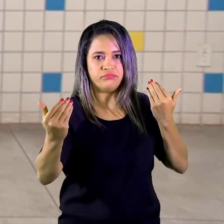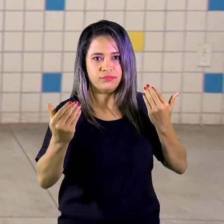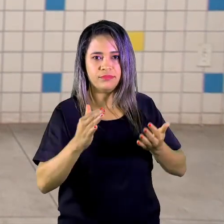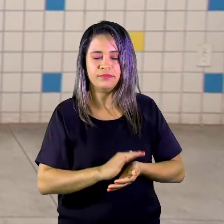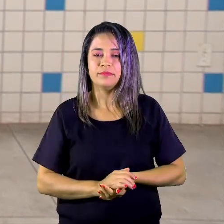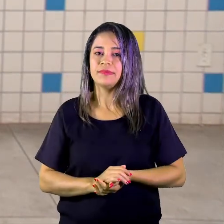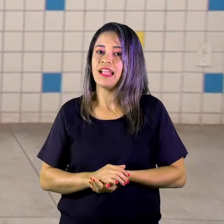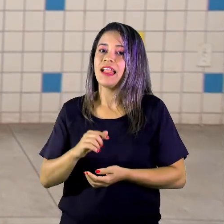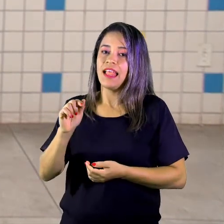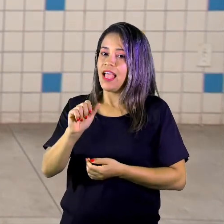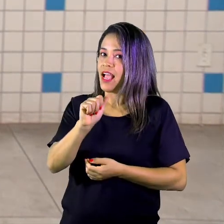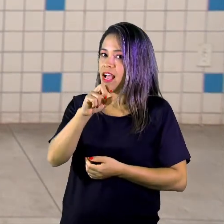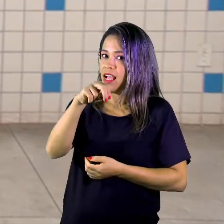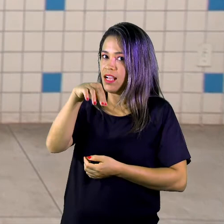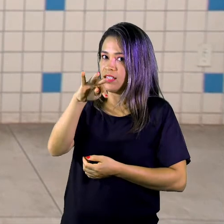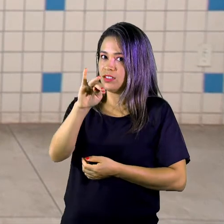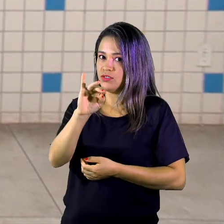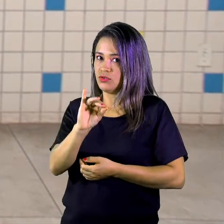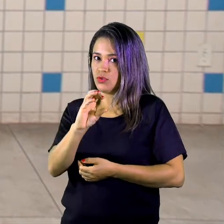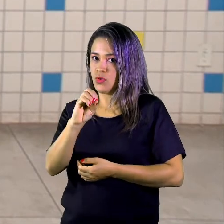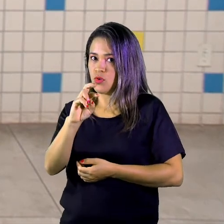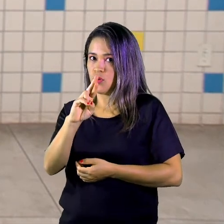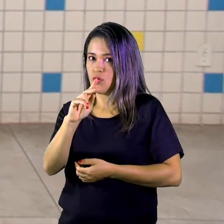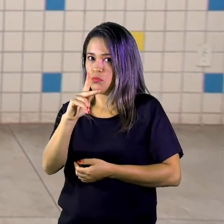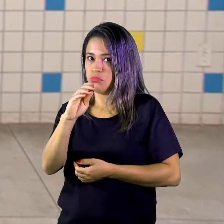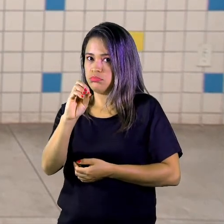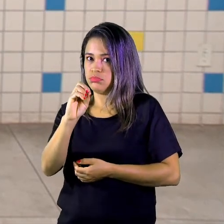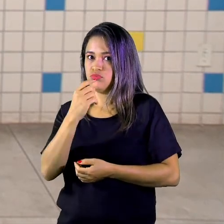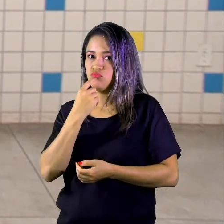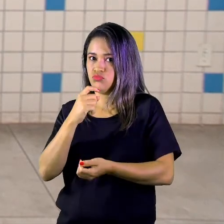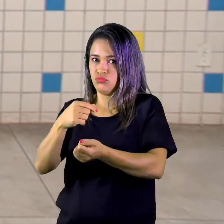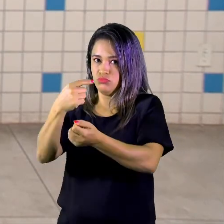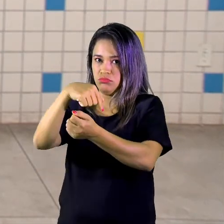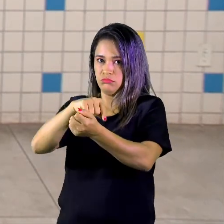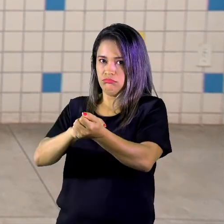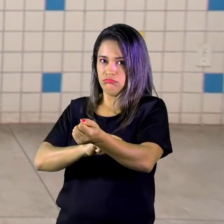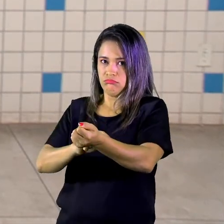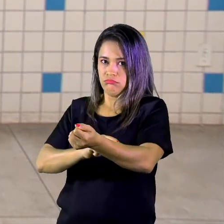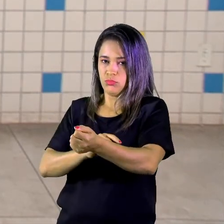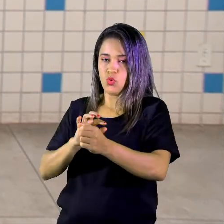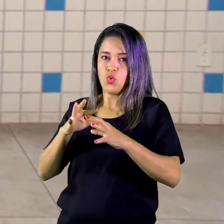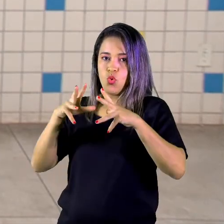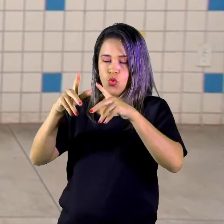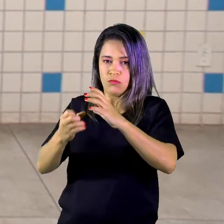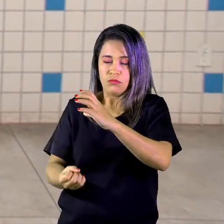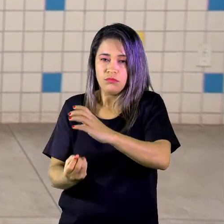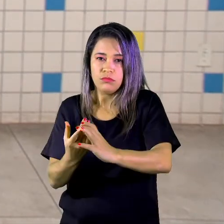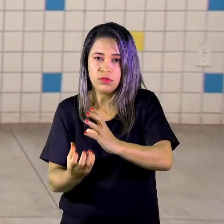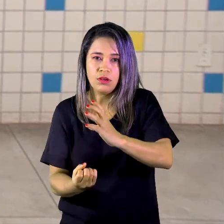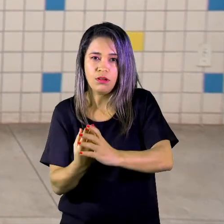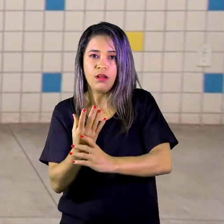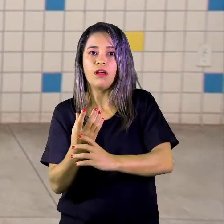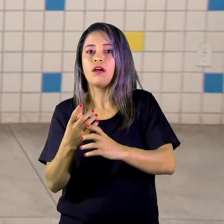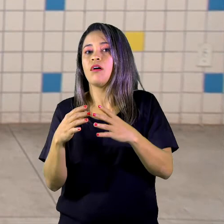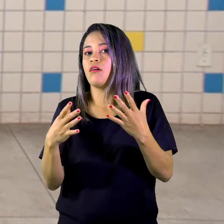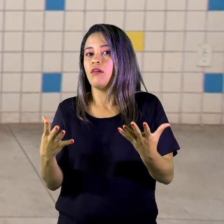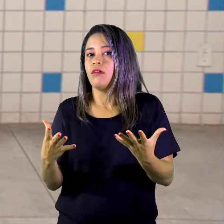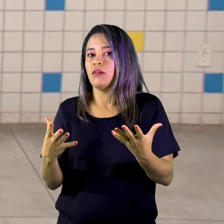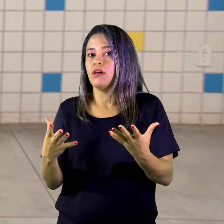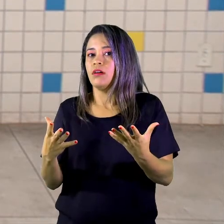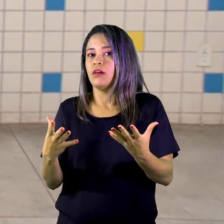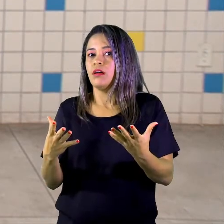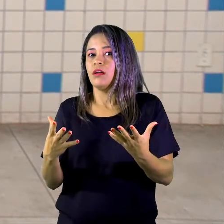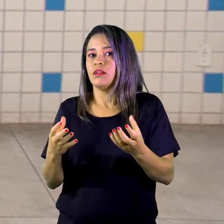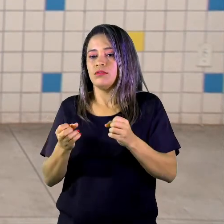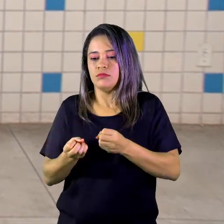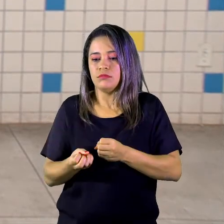tem anticorpos que têm ação inespecífica. Todo anticorpo ele vai ser produzido quando ele é estimulado por um tipo